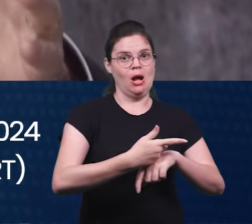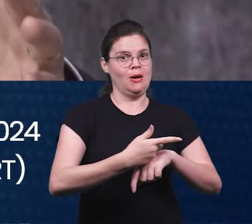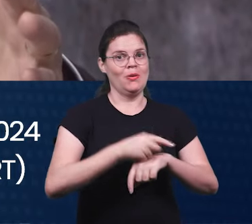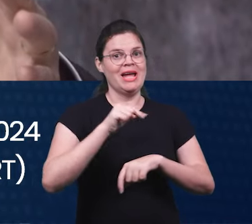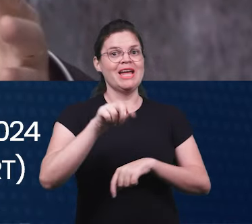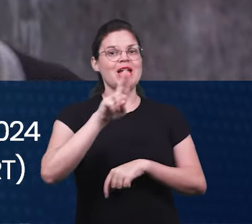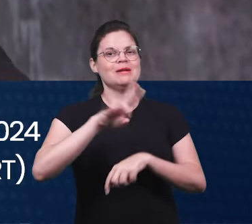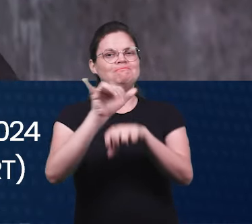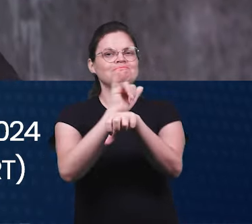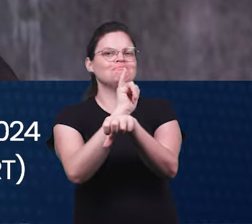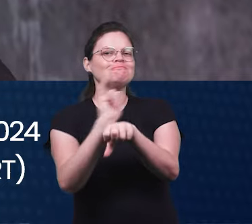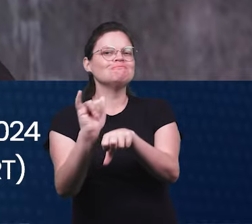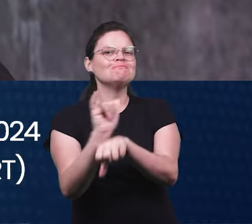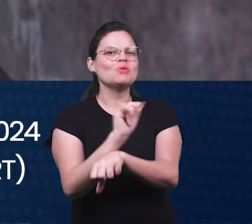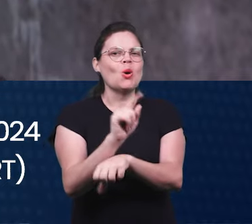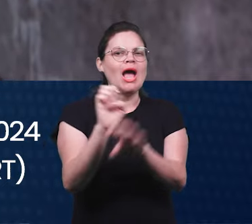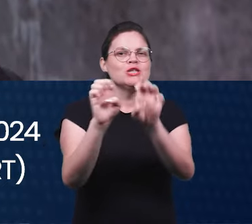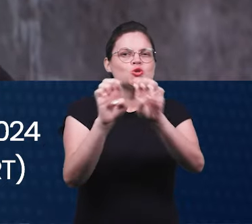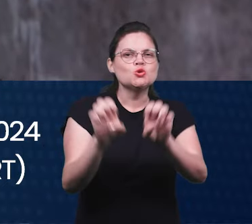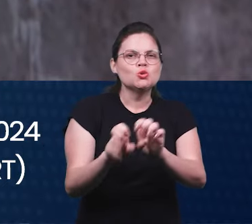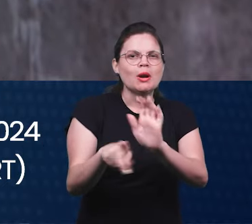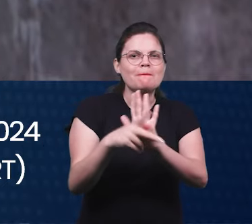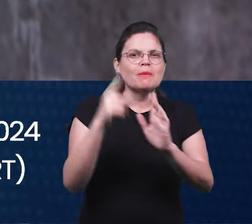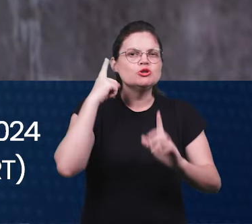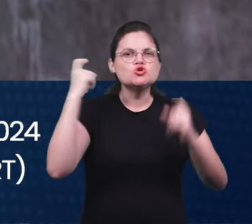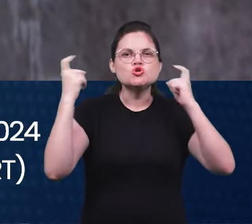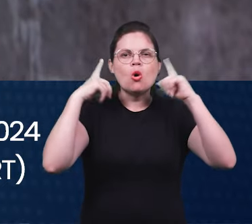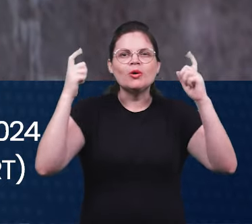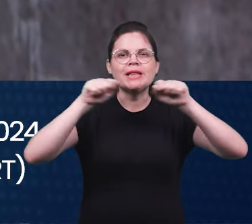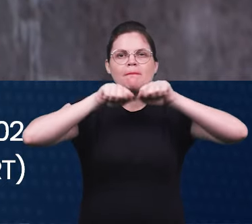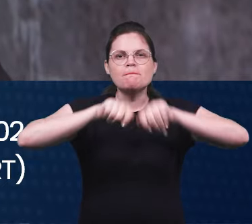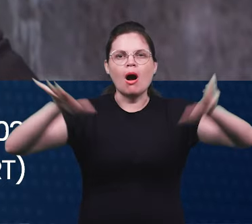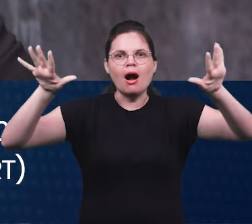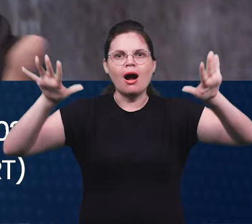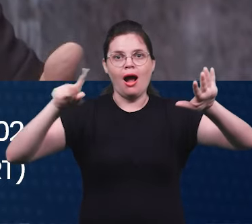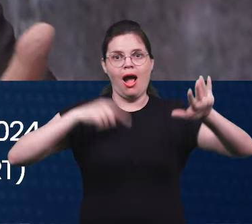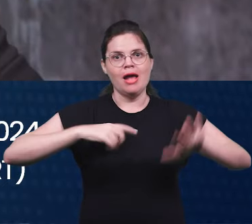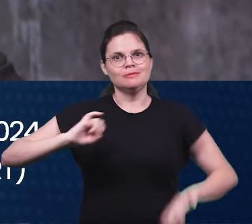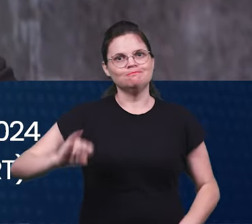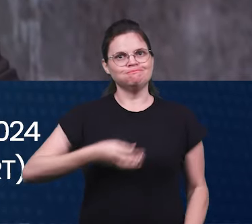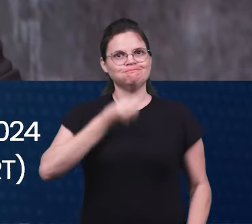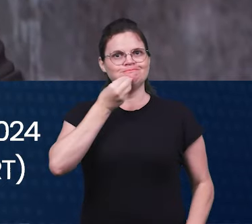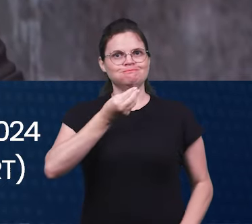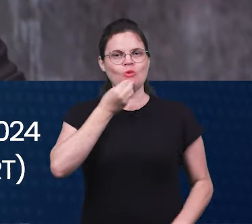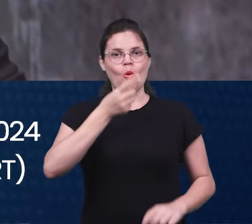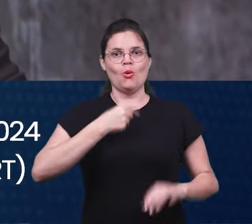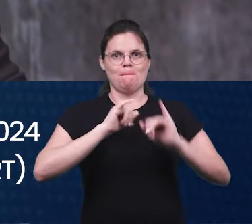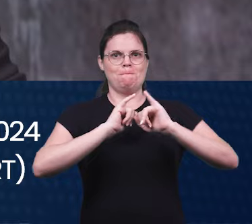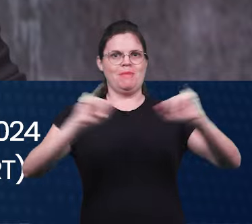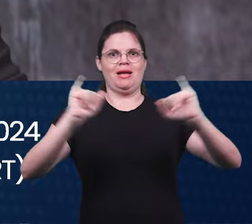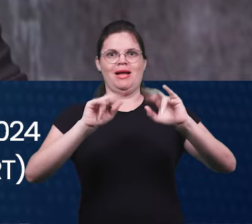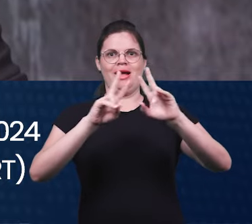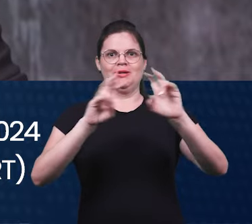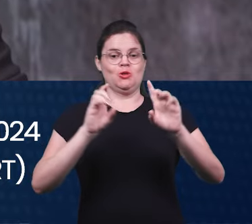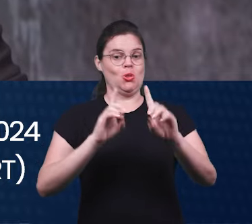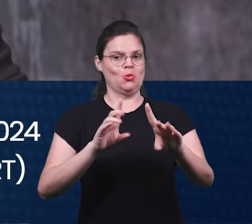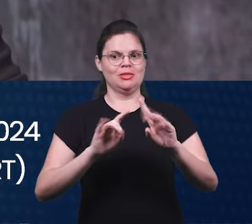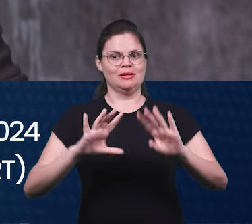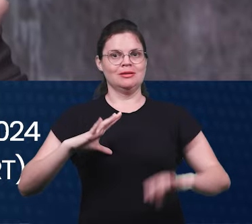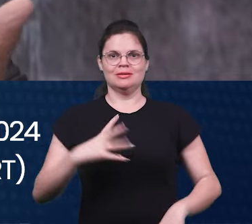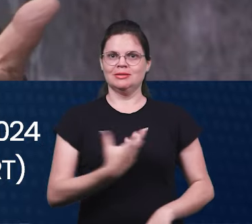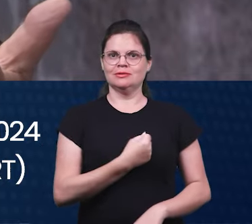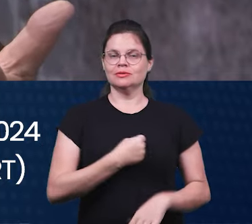do Areópago para levar a palavra da salvação. Então, hoje nós temos dentro de um celular, quantos